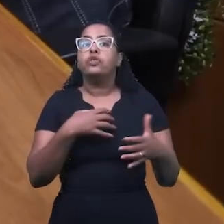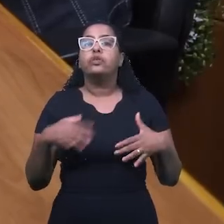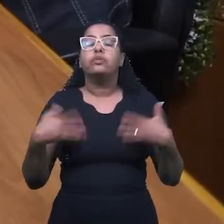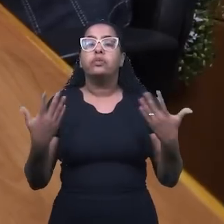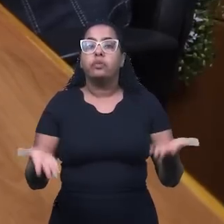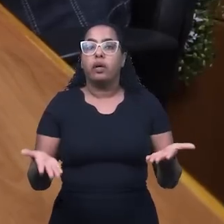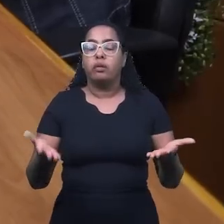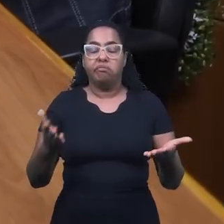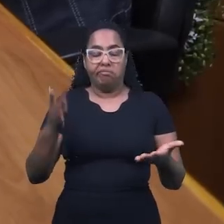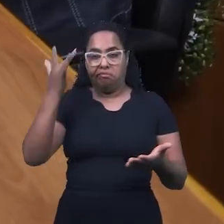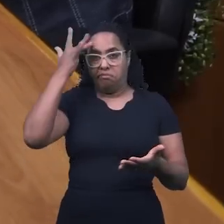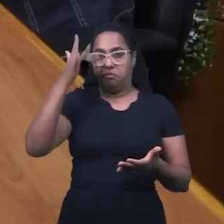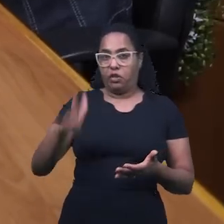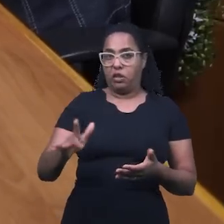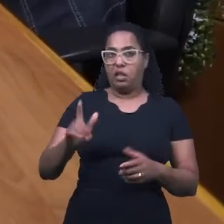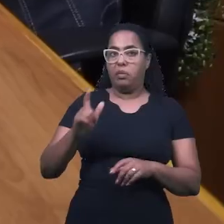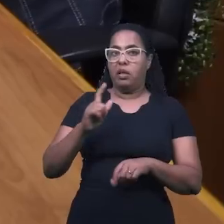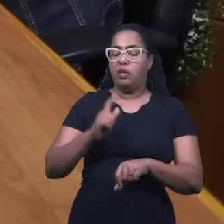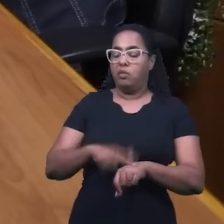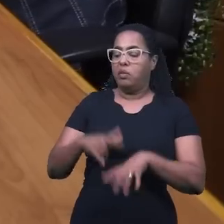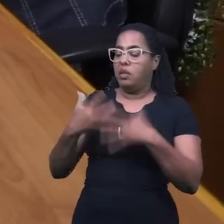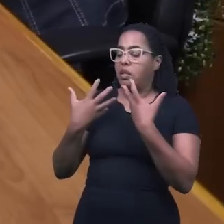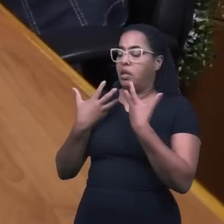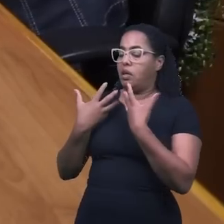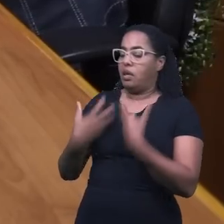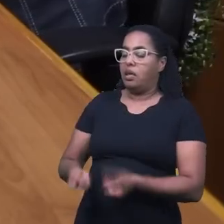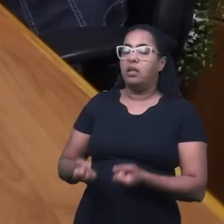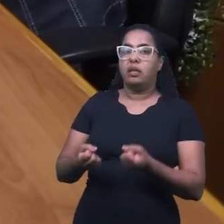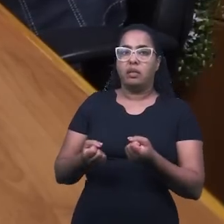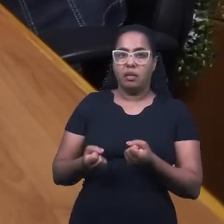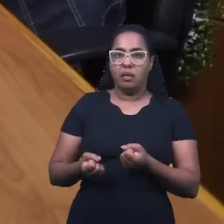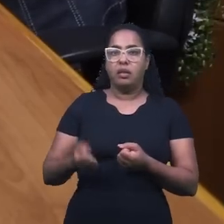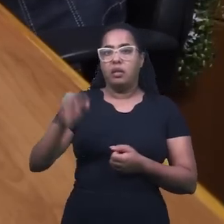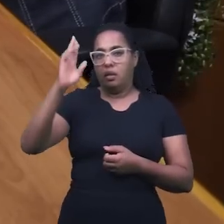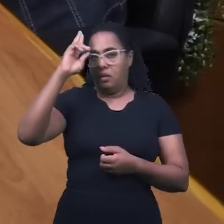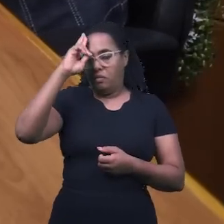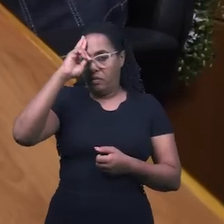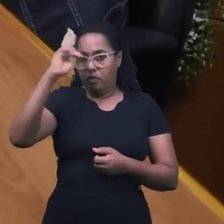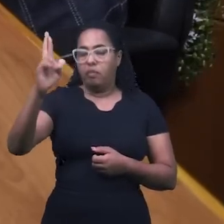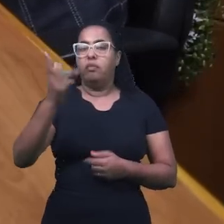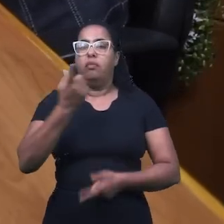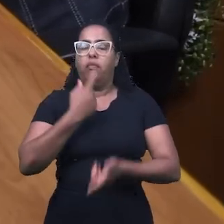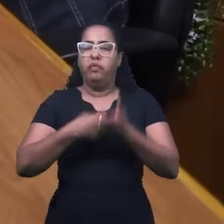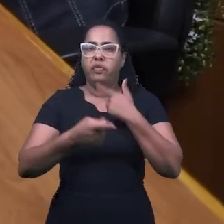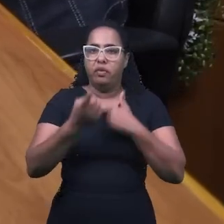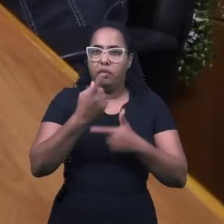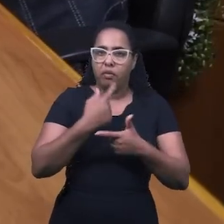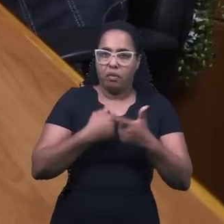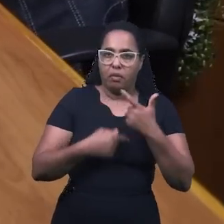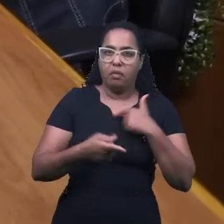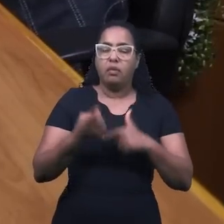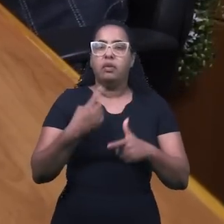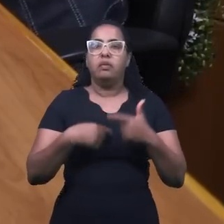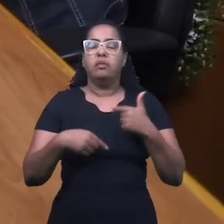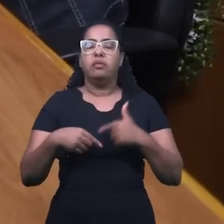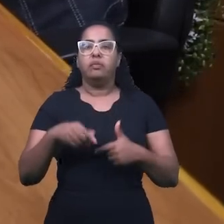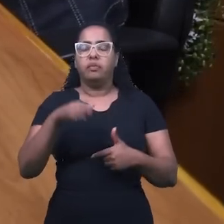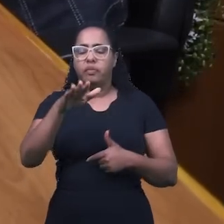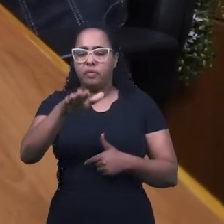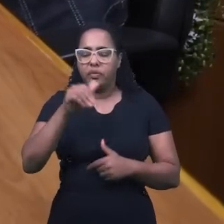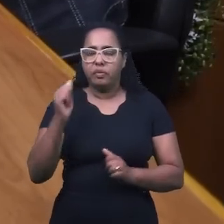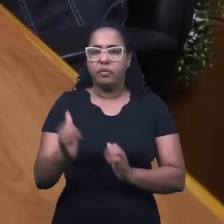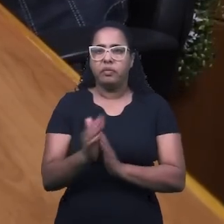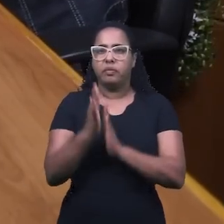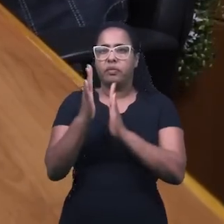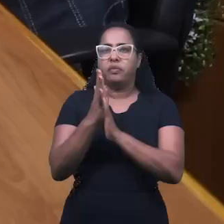não sabia. Quando você tomou posse da bênção, né? De saber que o Senhor, ele te queria para o